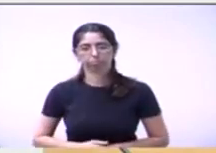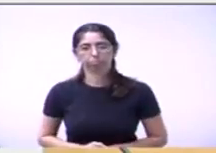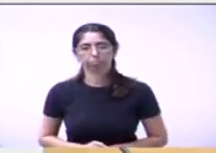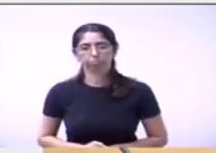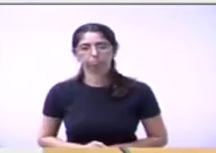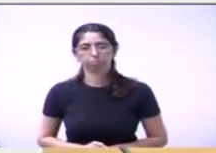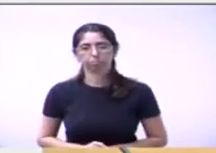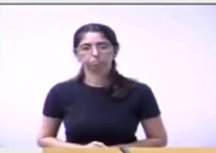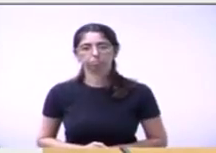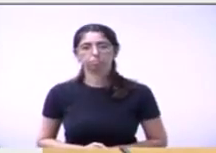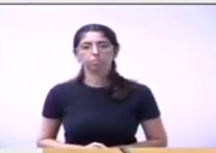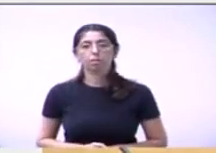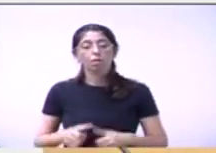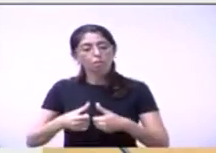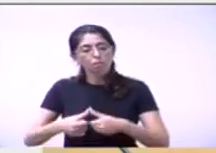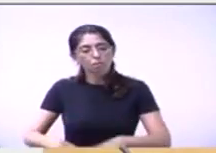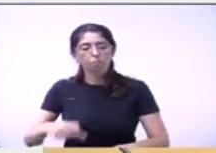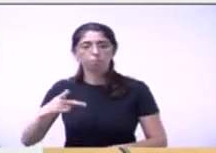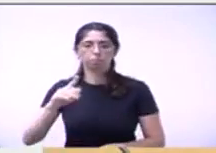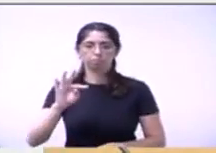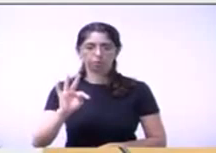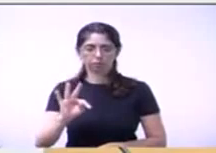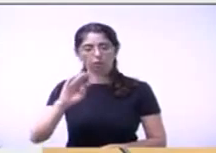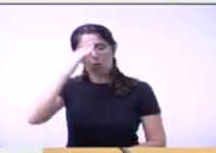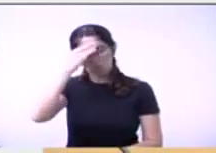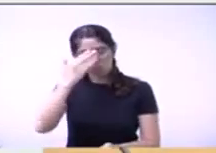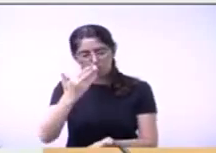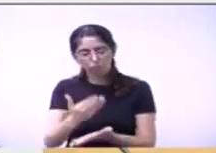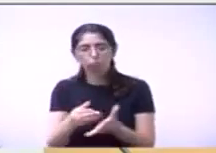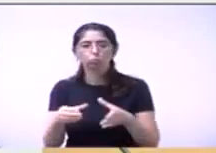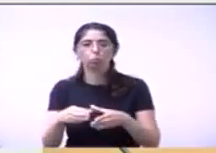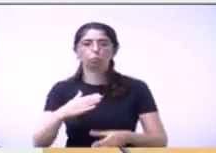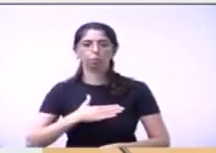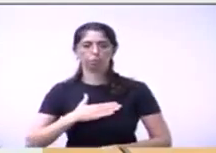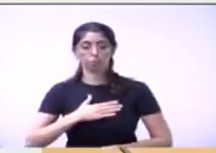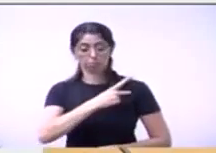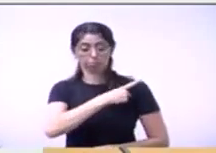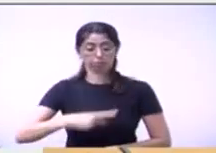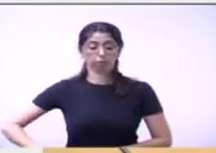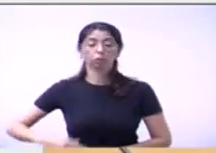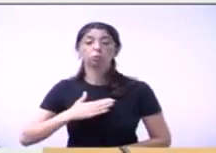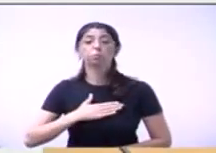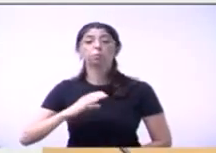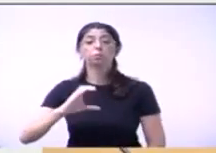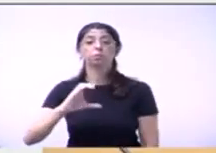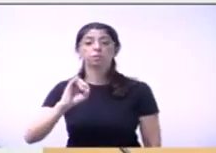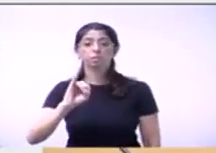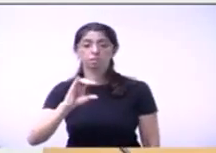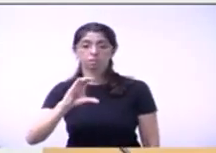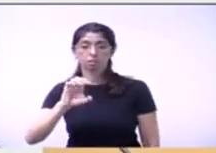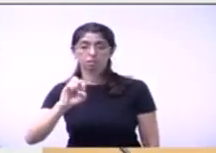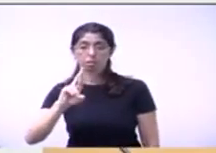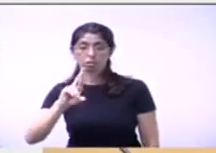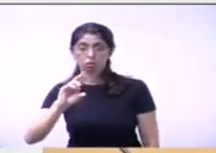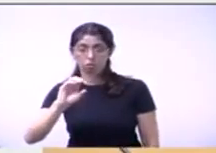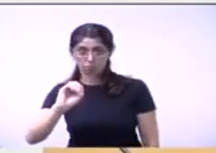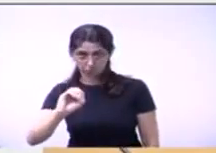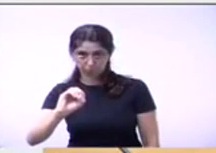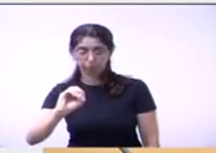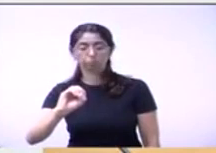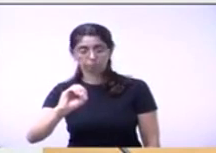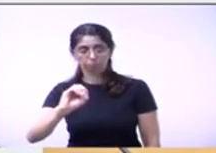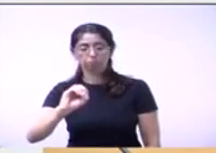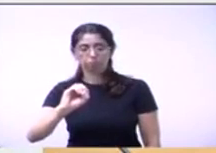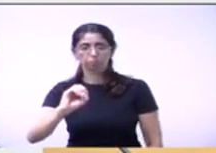Vou ficar no PT e confio na nossa militância, no meu presidente Cícero, José Januário, que tem me dado todo